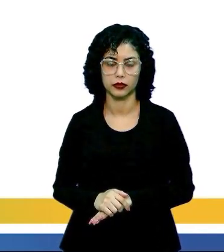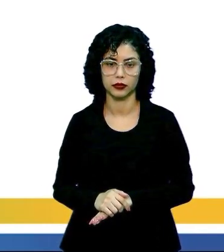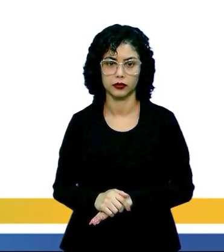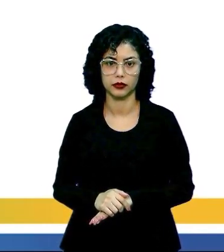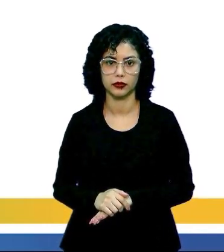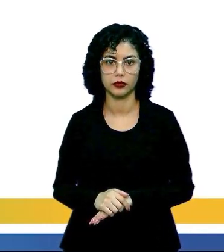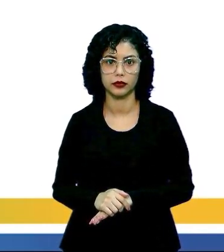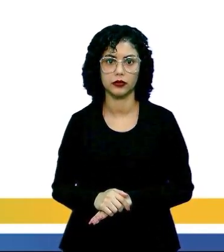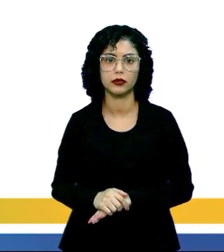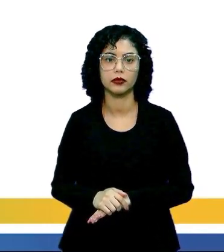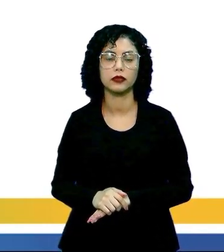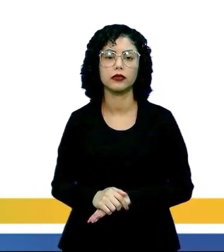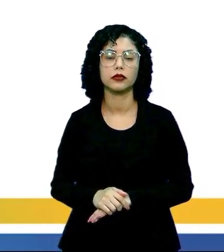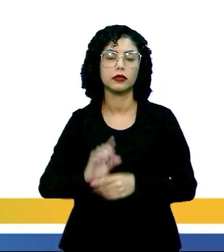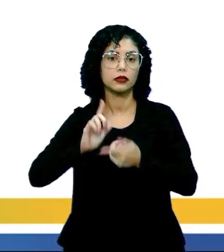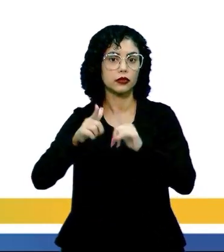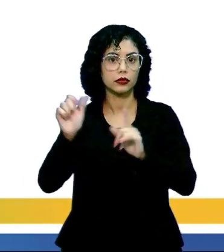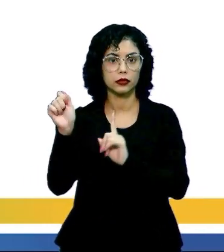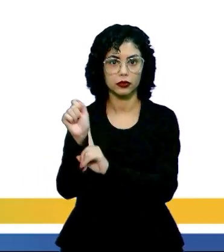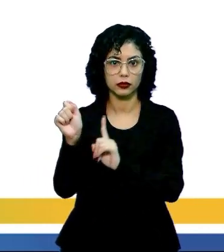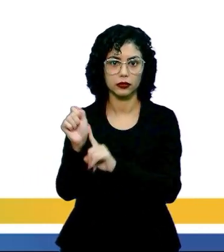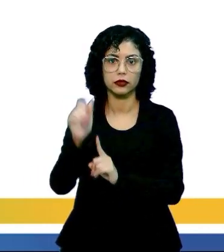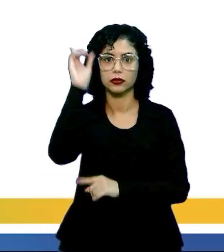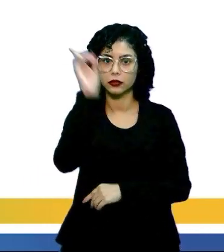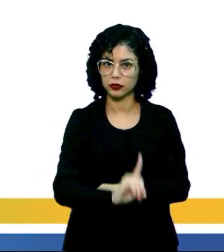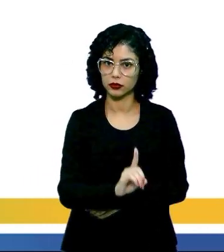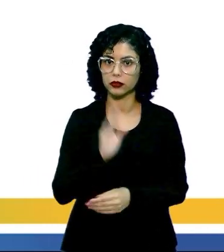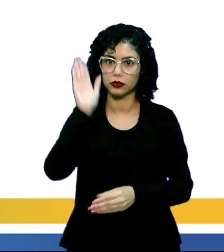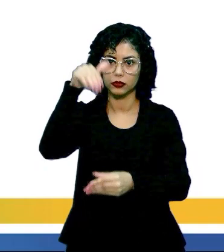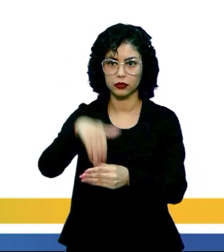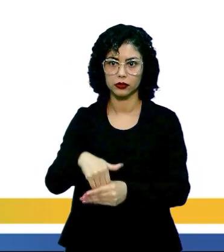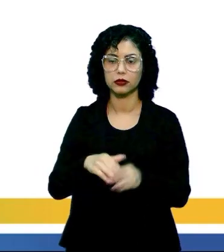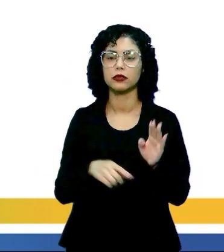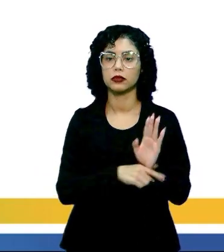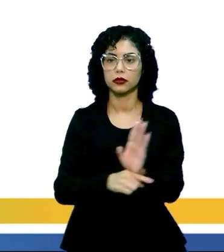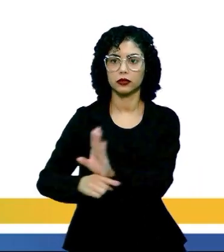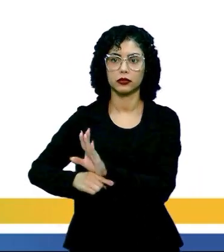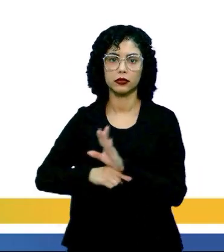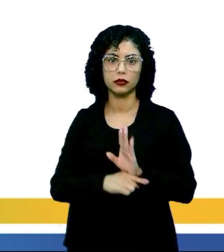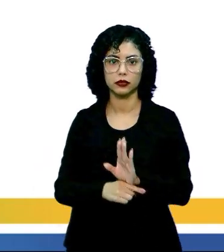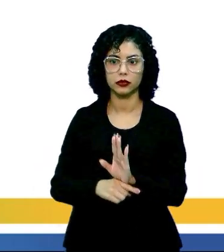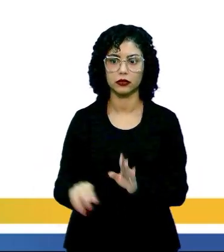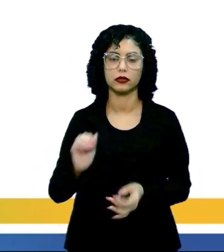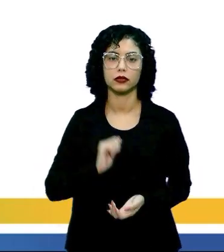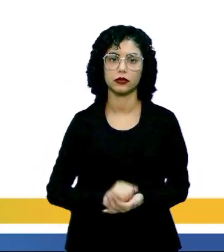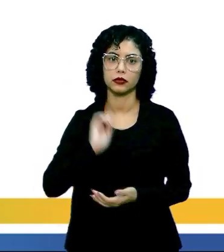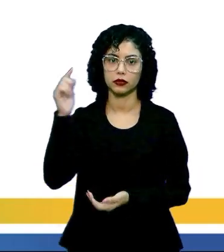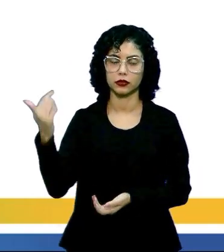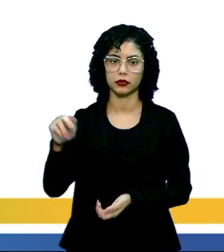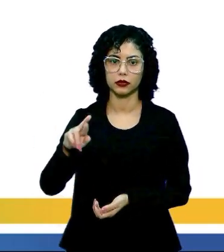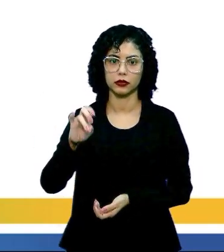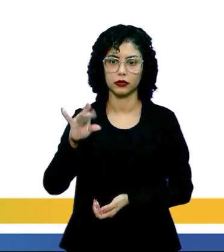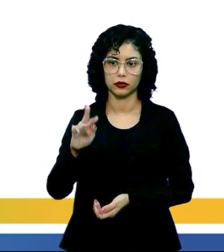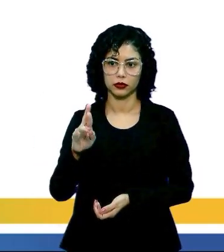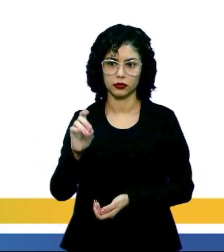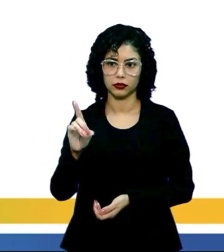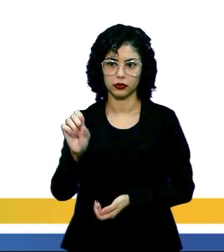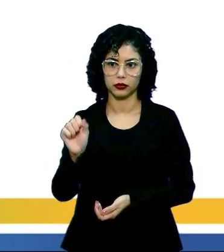lá. Letra A. O direito de eleger e ser representado pelos